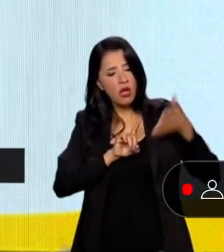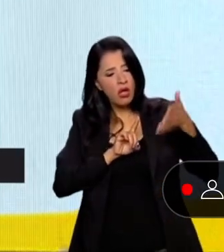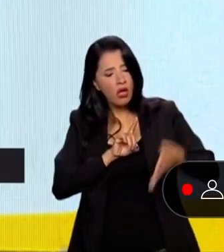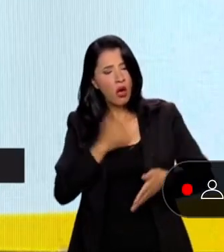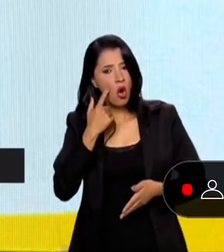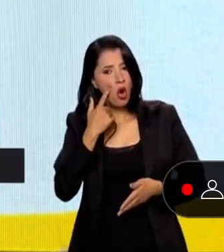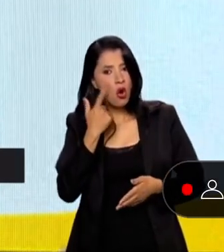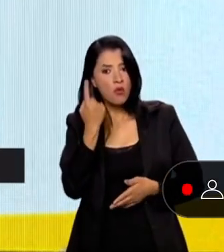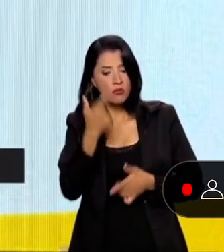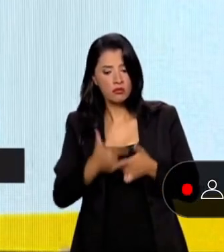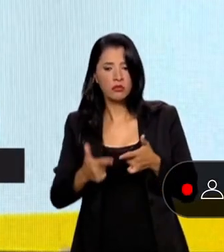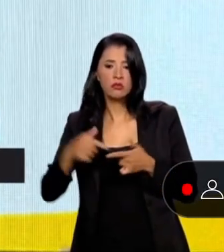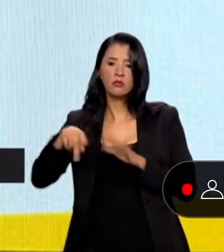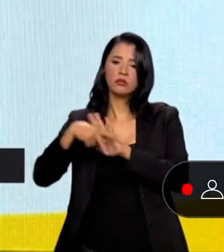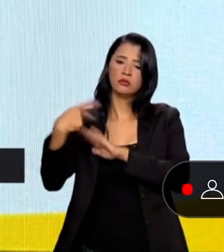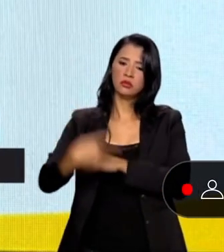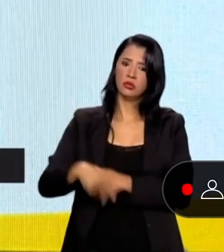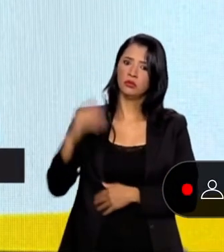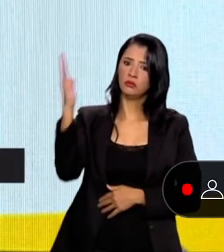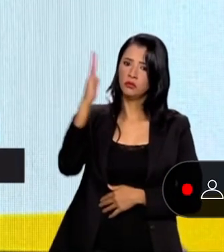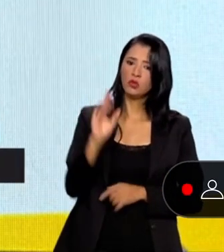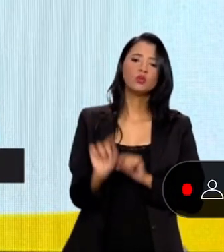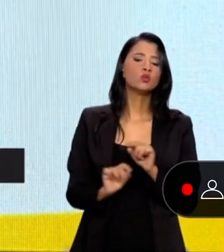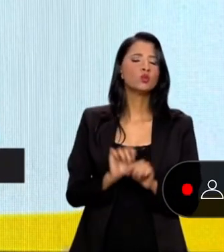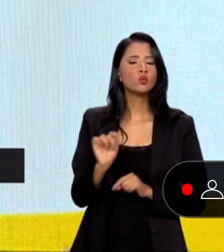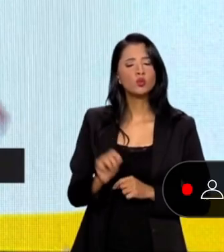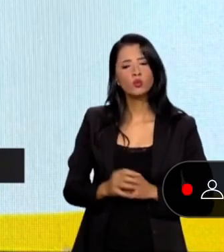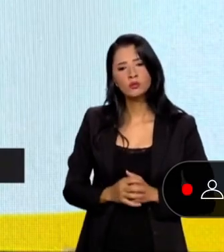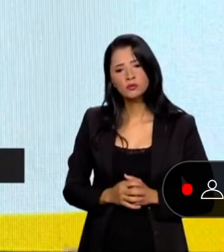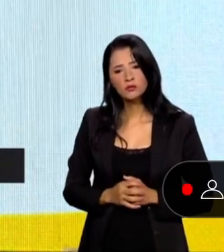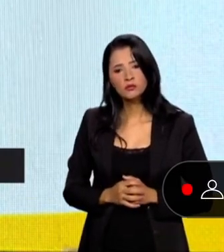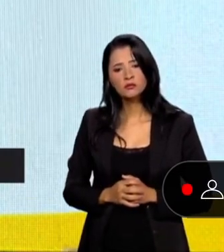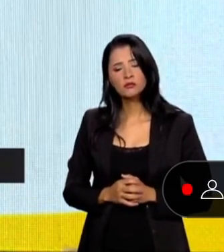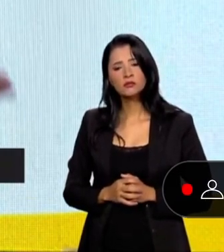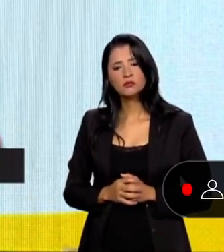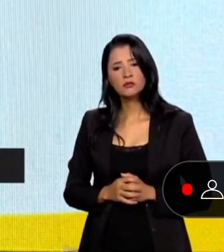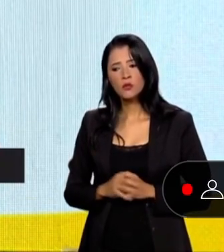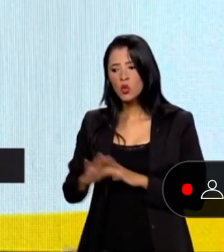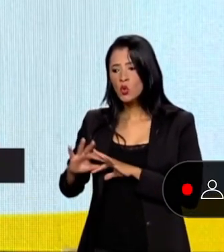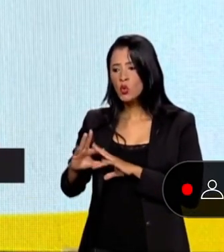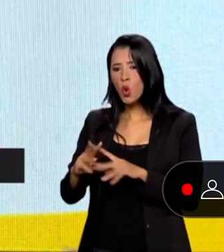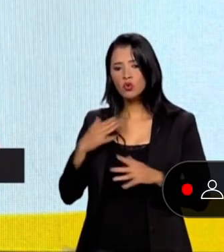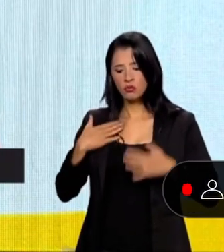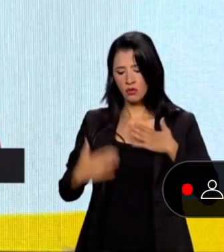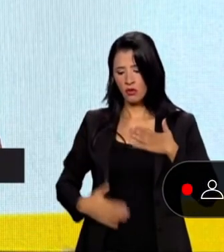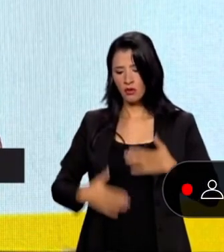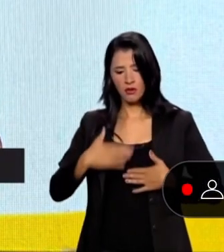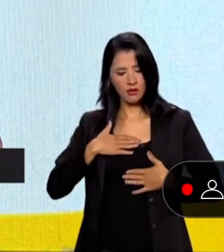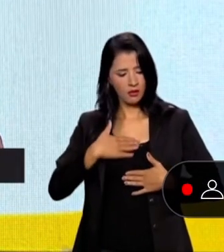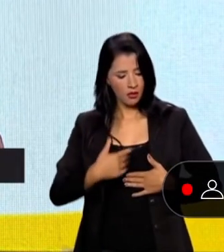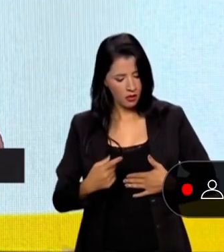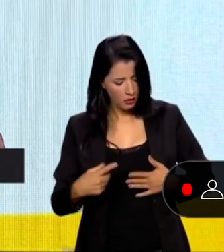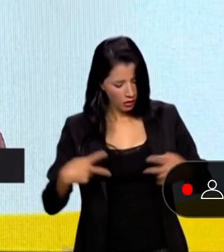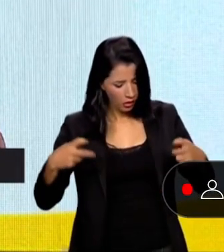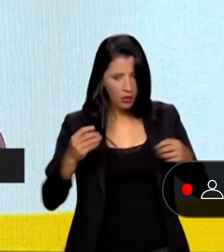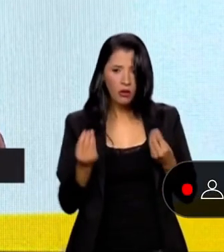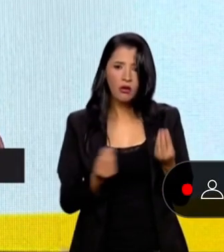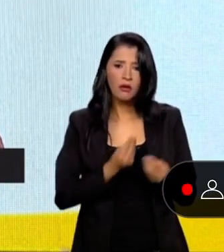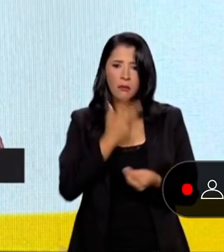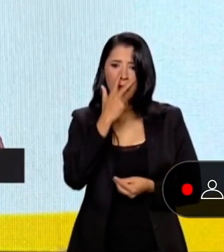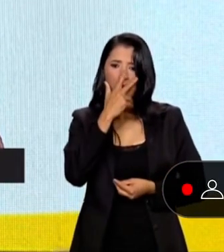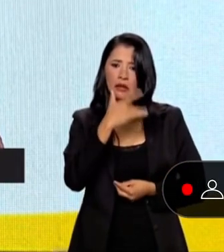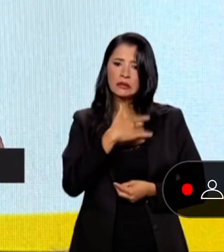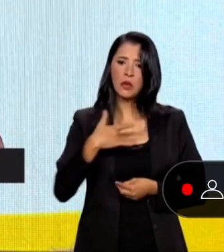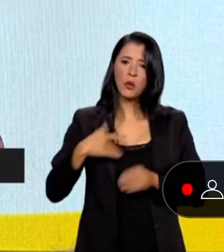desse país era que todo o corpo humano era tratado como uma questão de